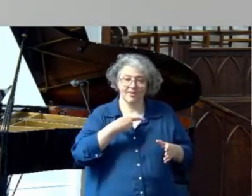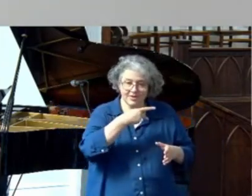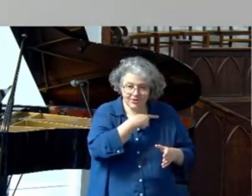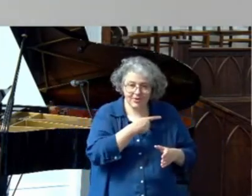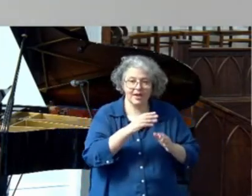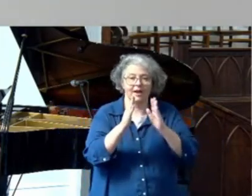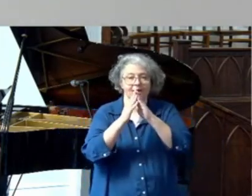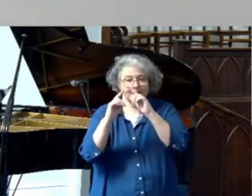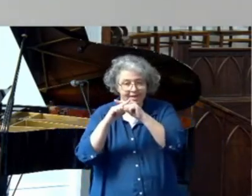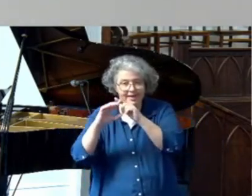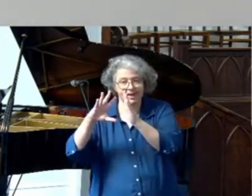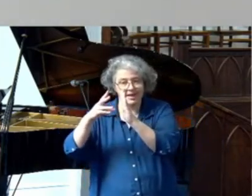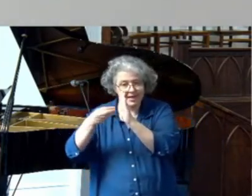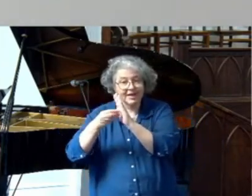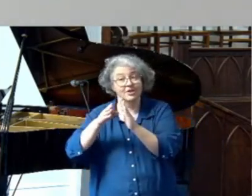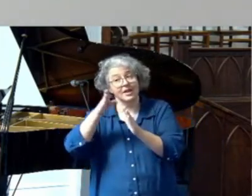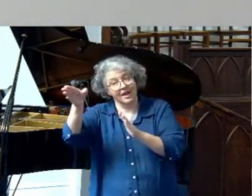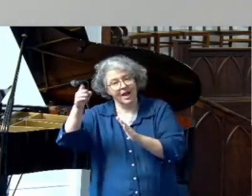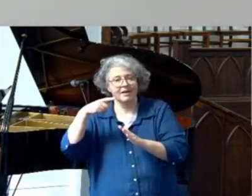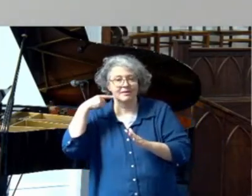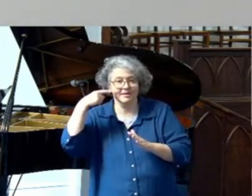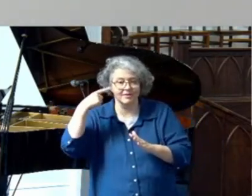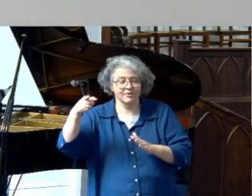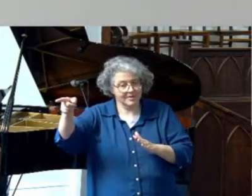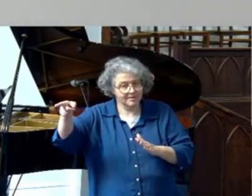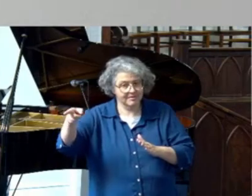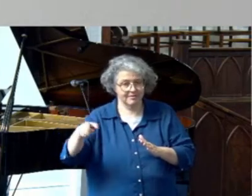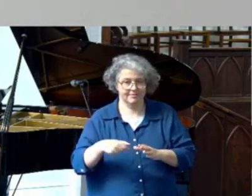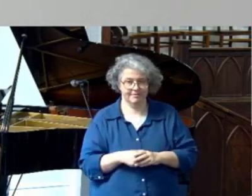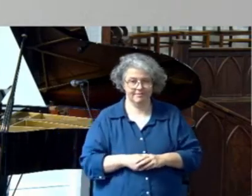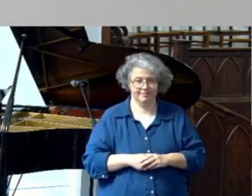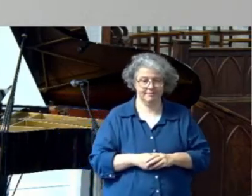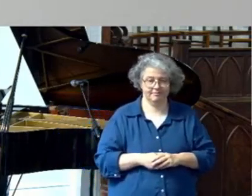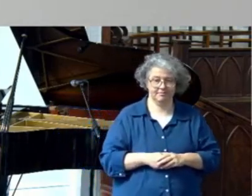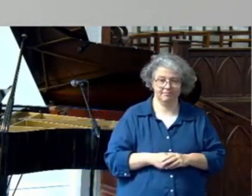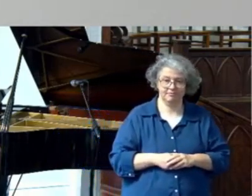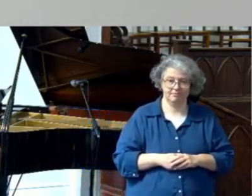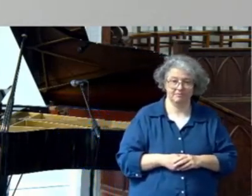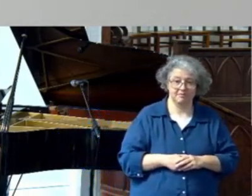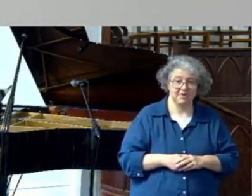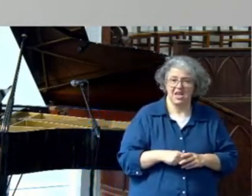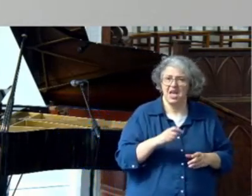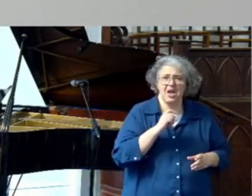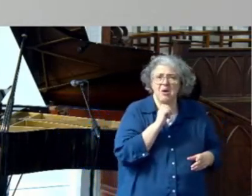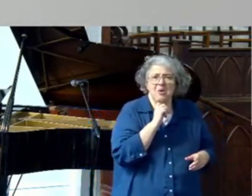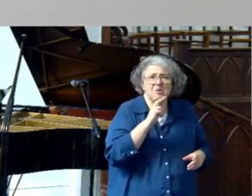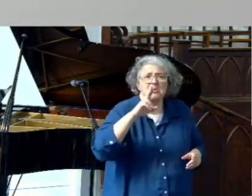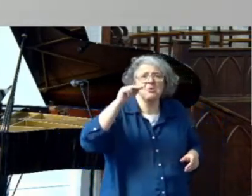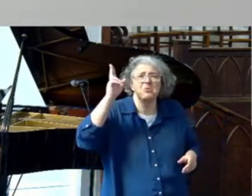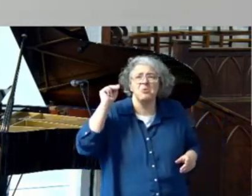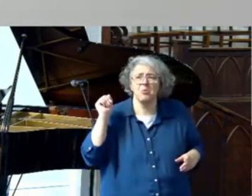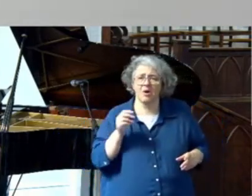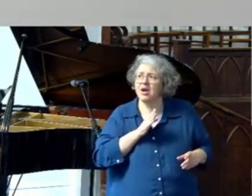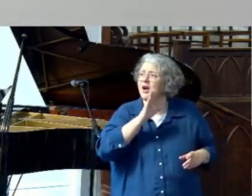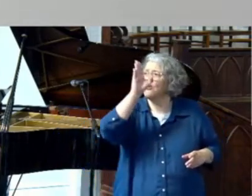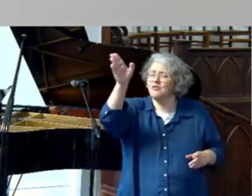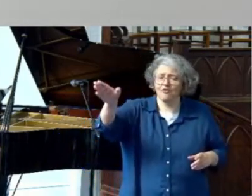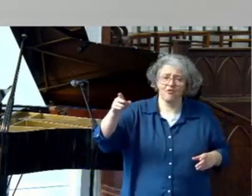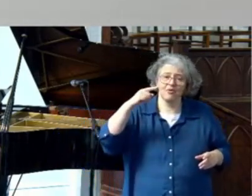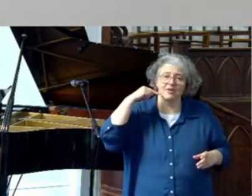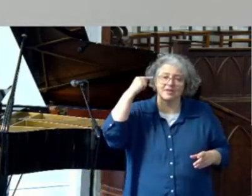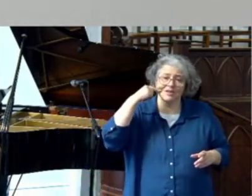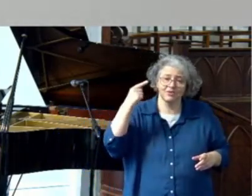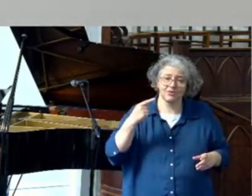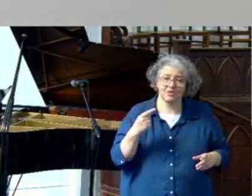Unidos. Eu nunca fui pastorear uma igreja nos Estados Unidos e acho que nunca irei. Porque o homem faz